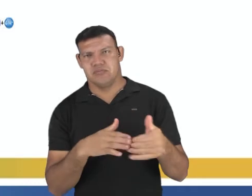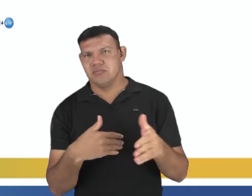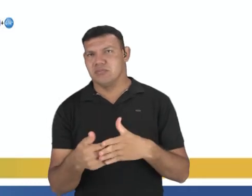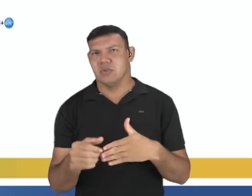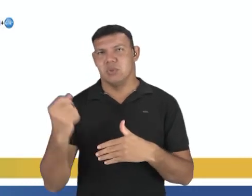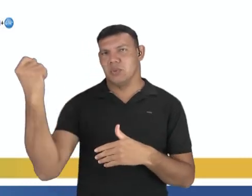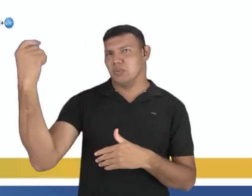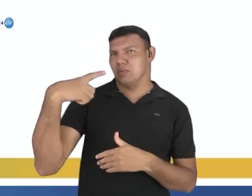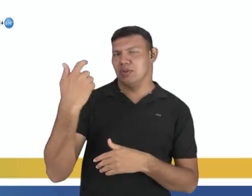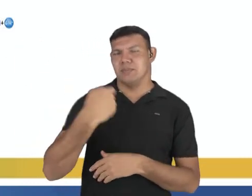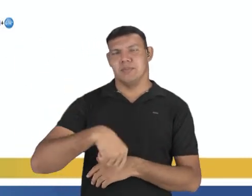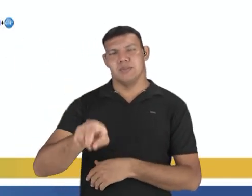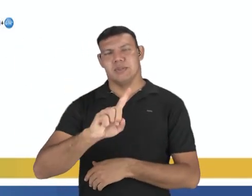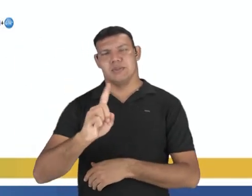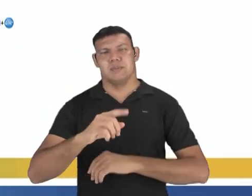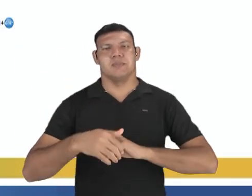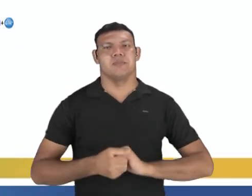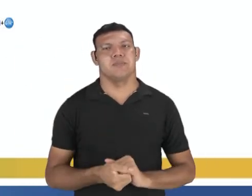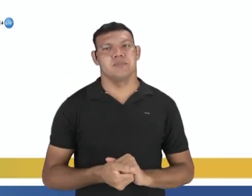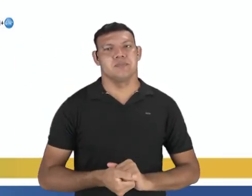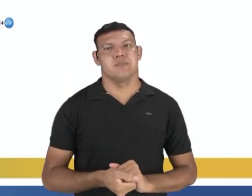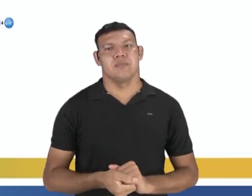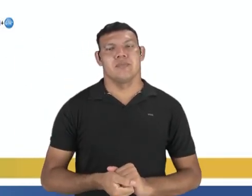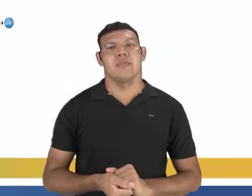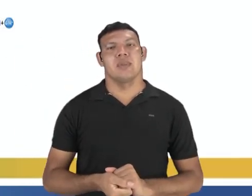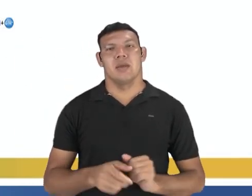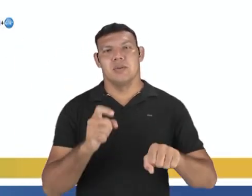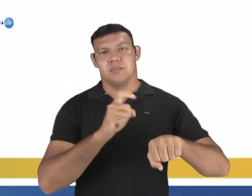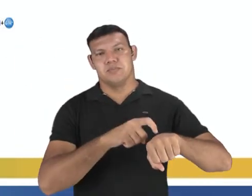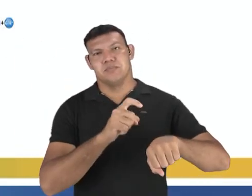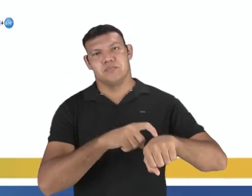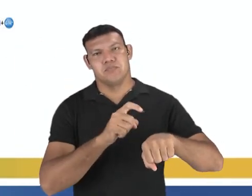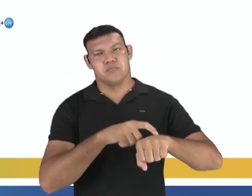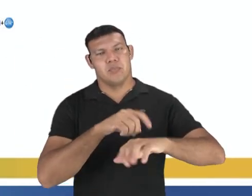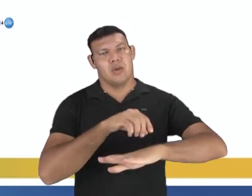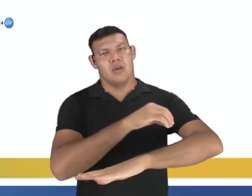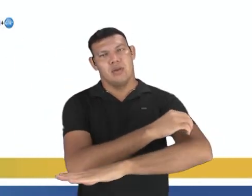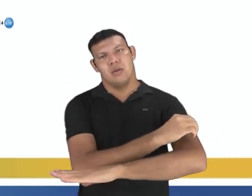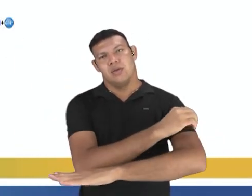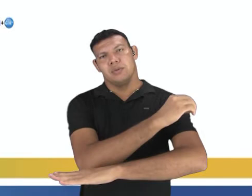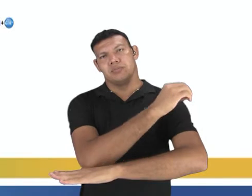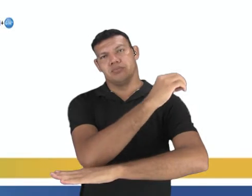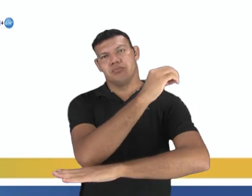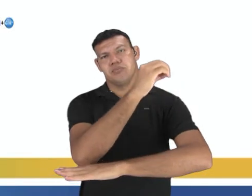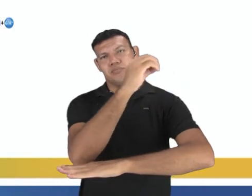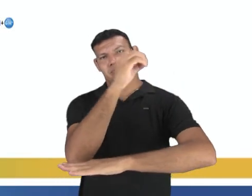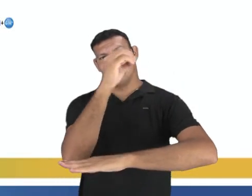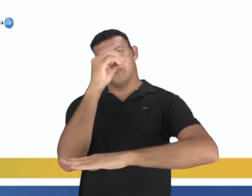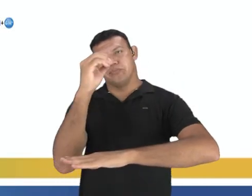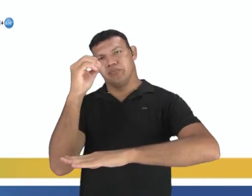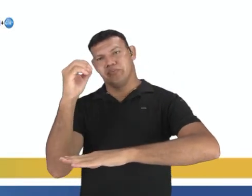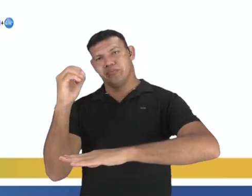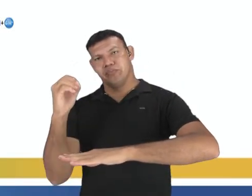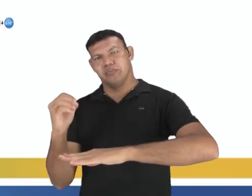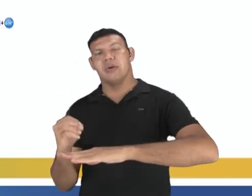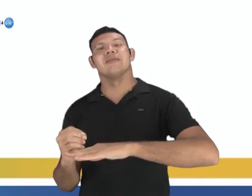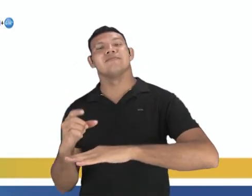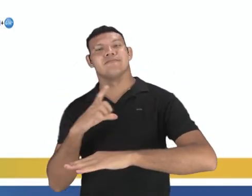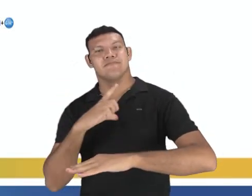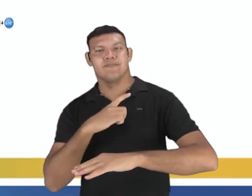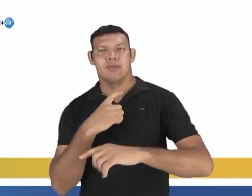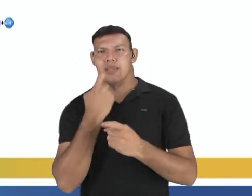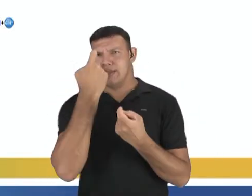de qualquer luz para acontecer. Ela ocorre em qualquer momento do dia e nessa fase ocorre a